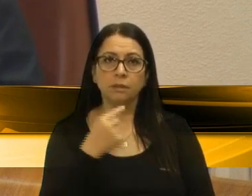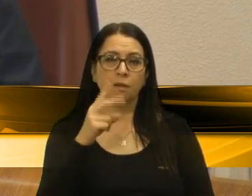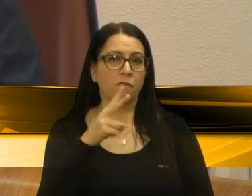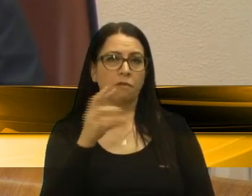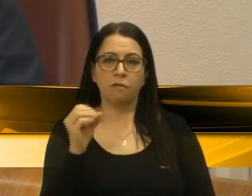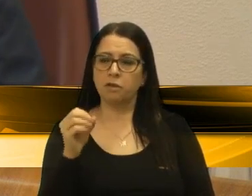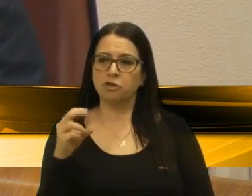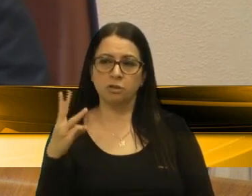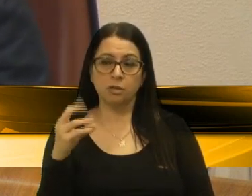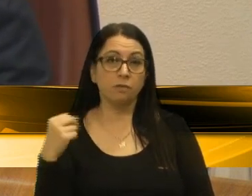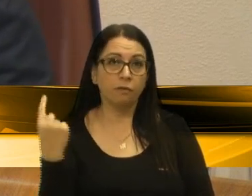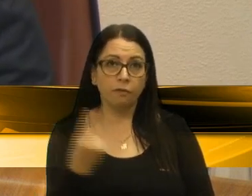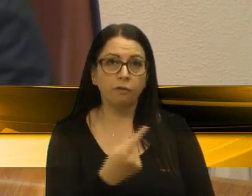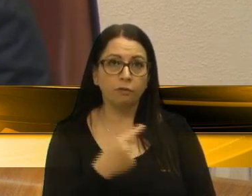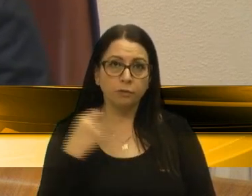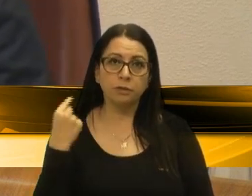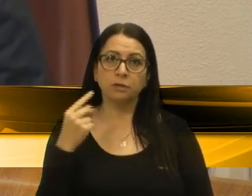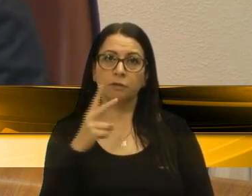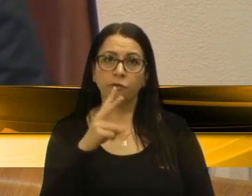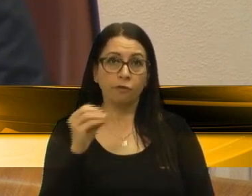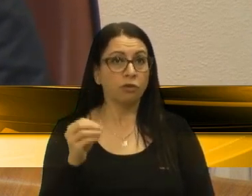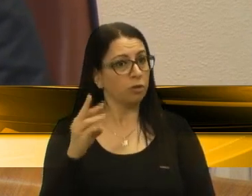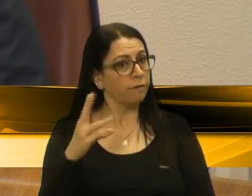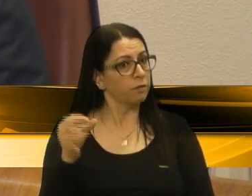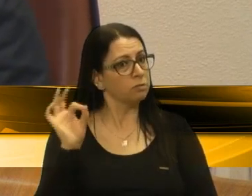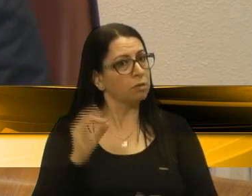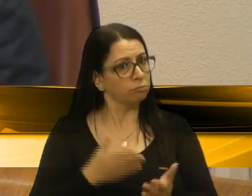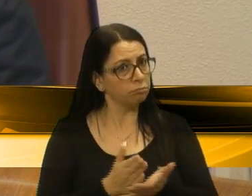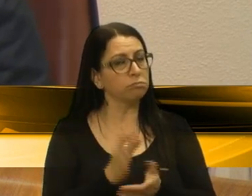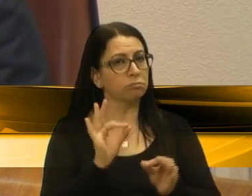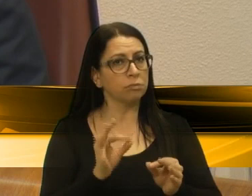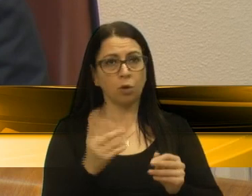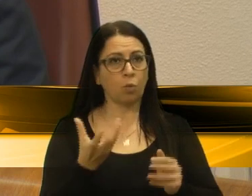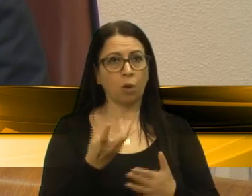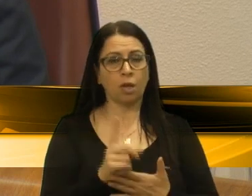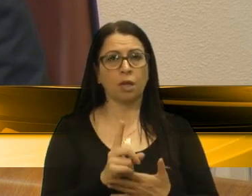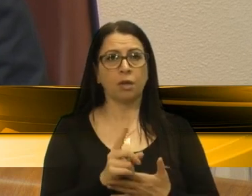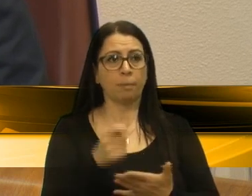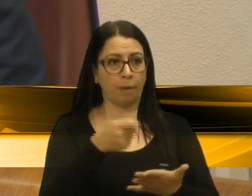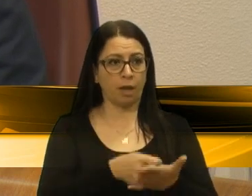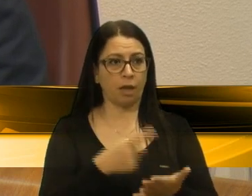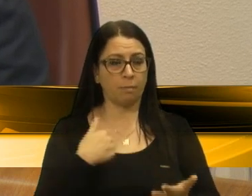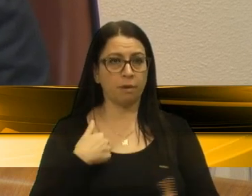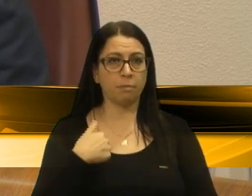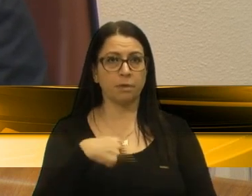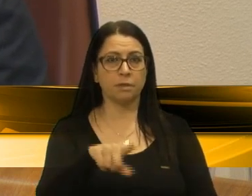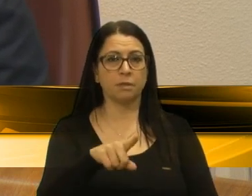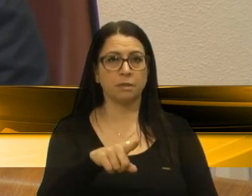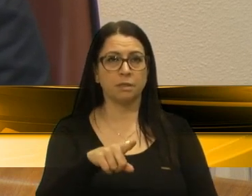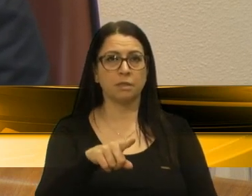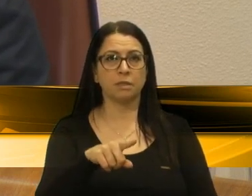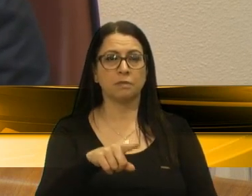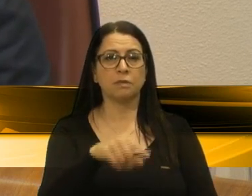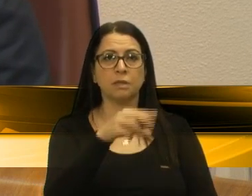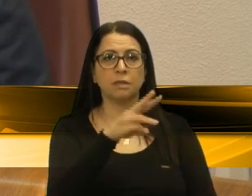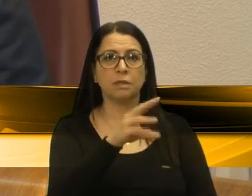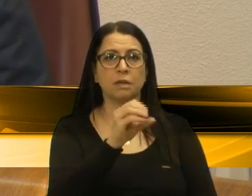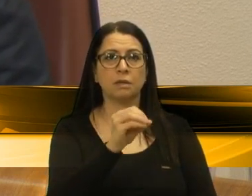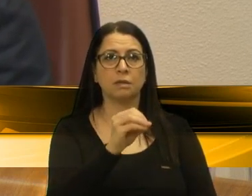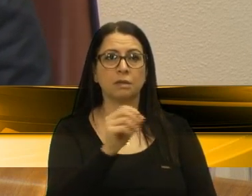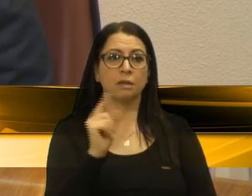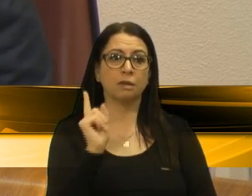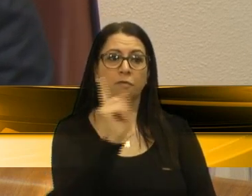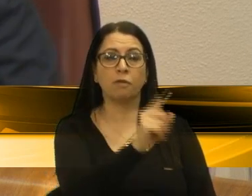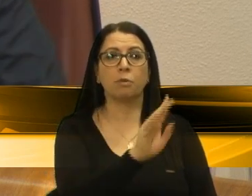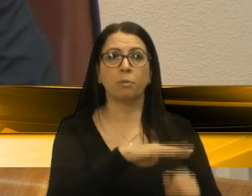30 voltas, a gente quer que as 20, 30 voltas sejam cumpridas. Eu não quero pagar minha passagem considerando que vão ter 30 voltas para o Serrano